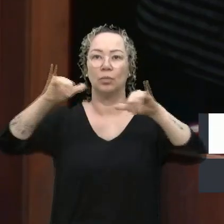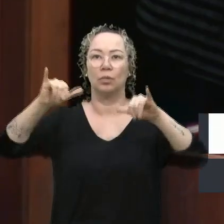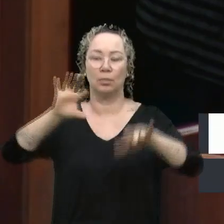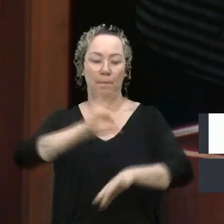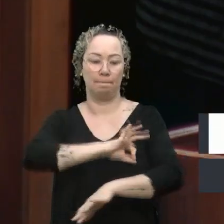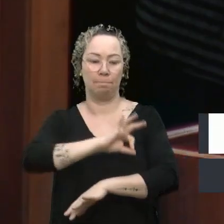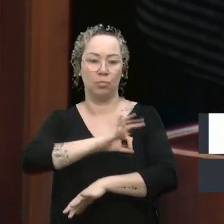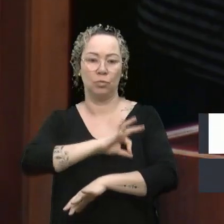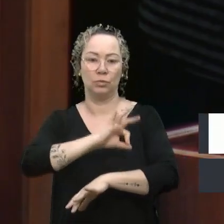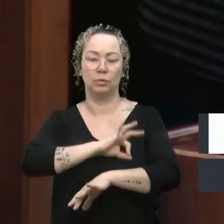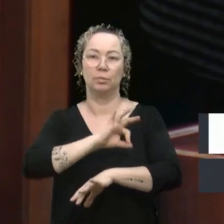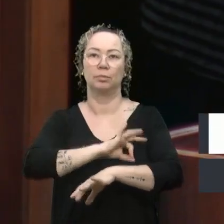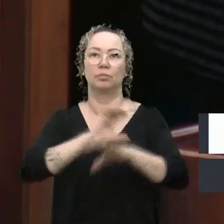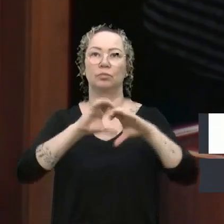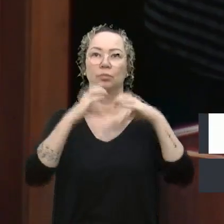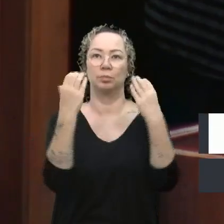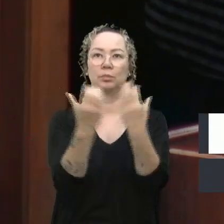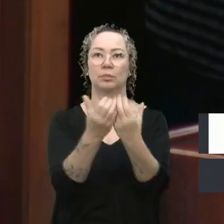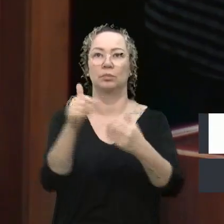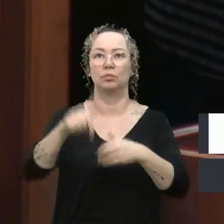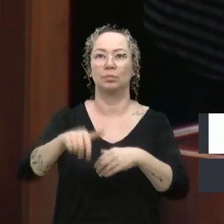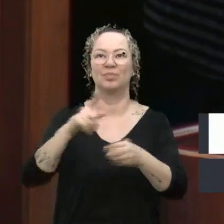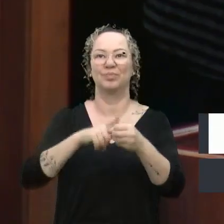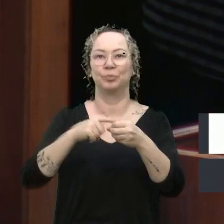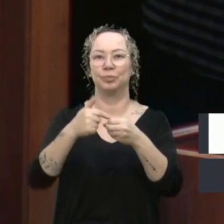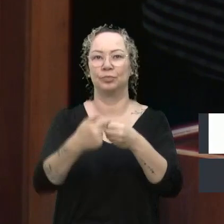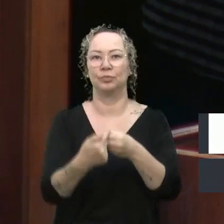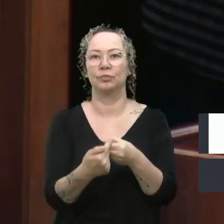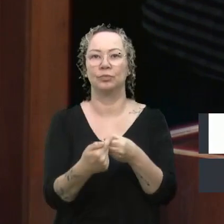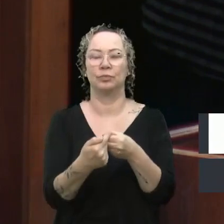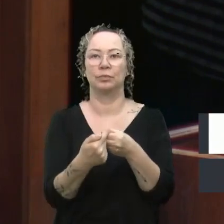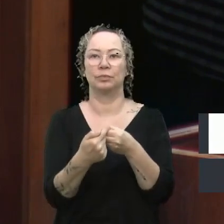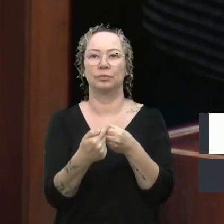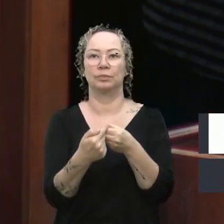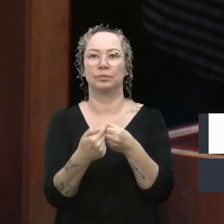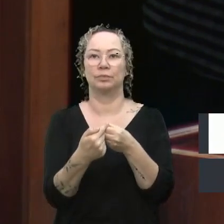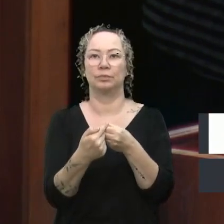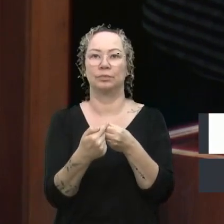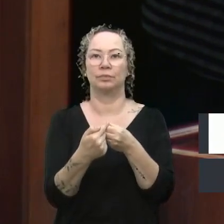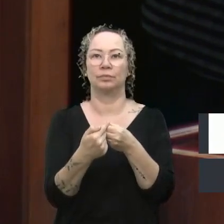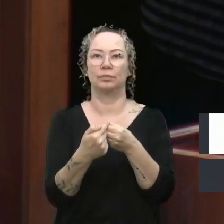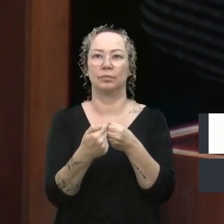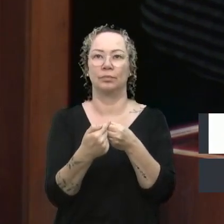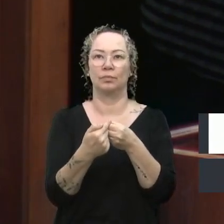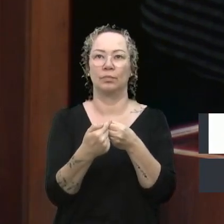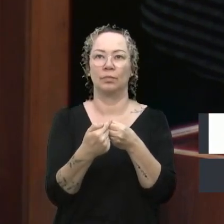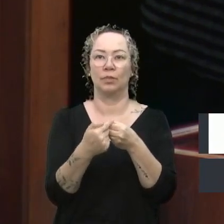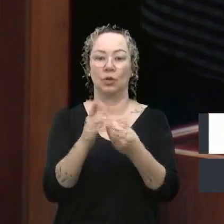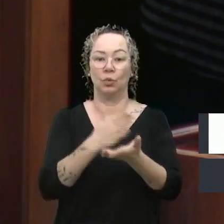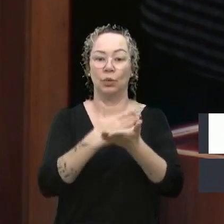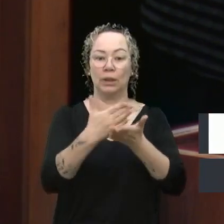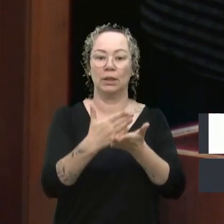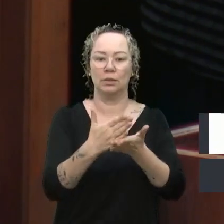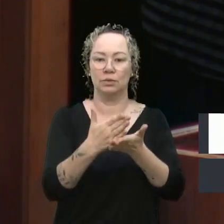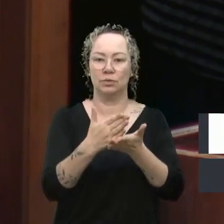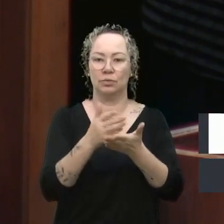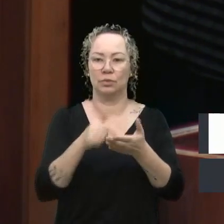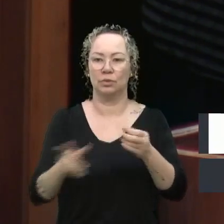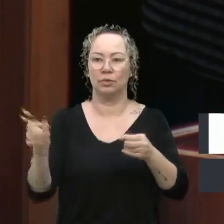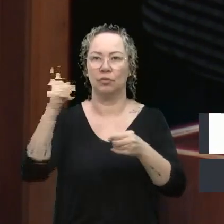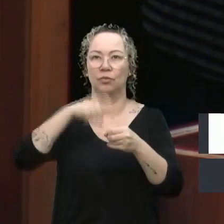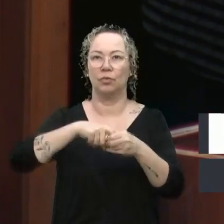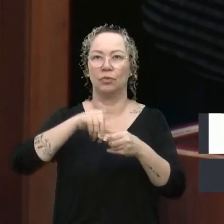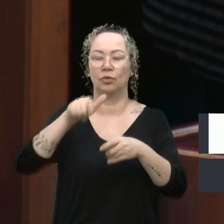Comunitário aqui no nosso município, em Caxias do Sul, e o start dessa retomada foi em